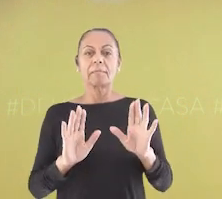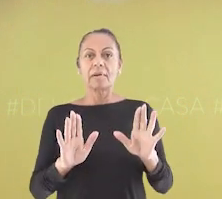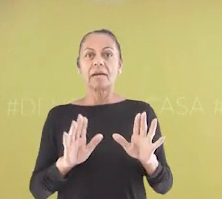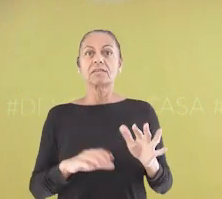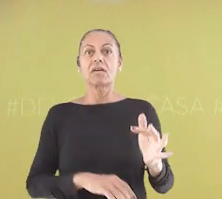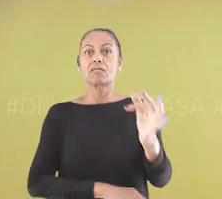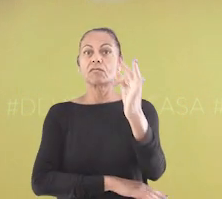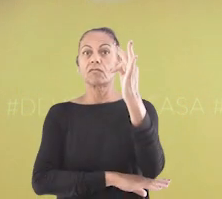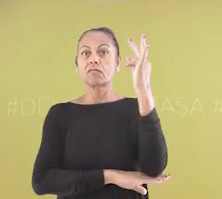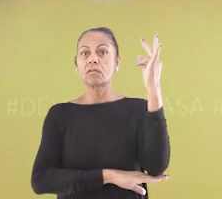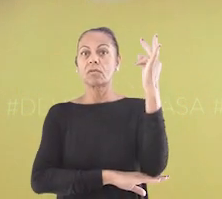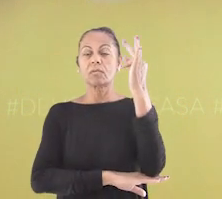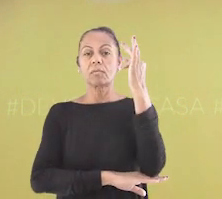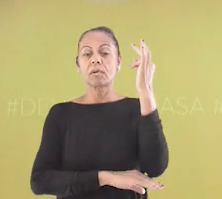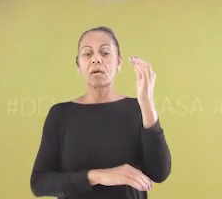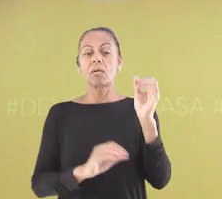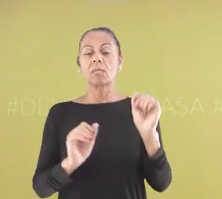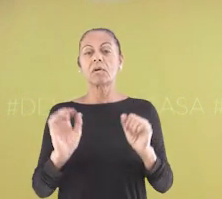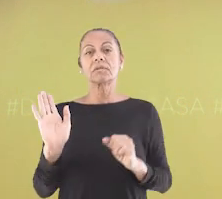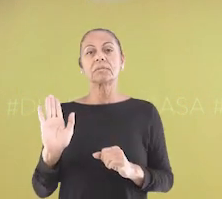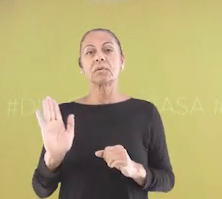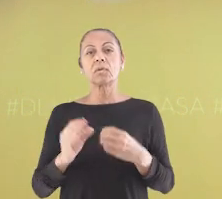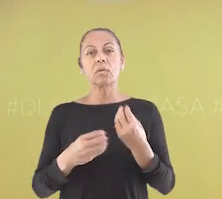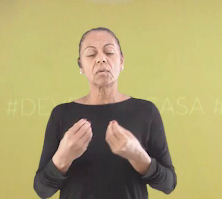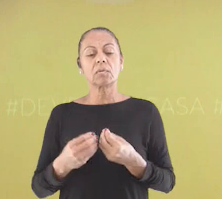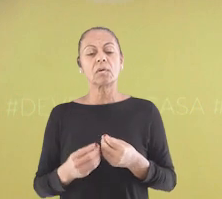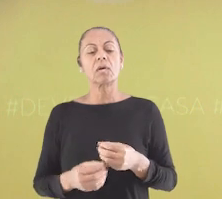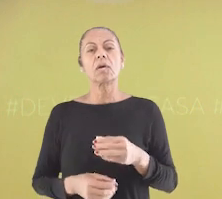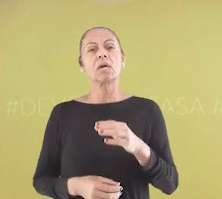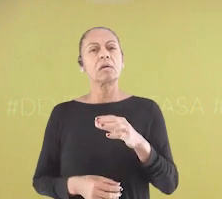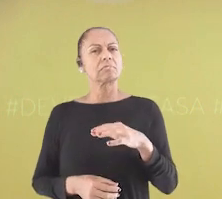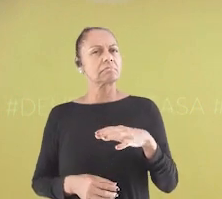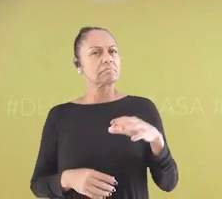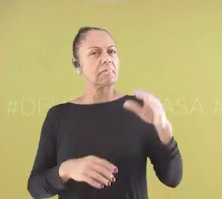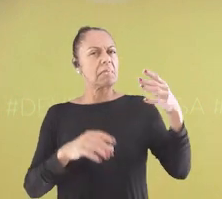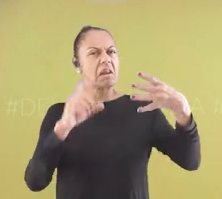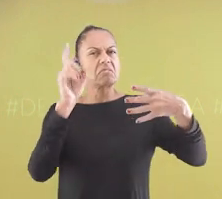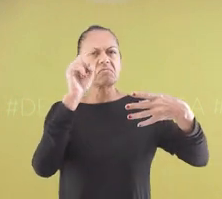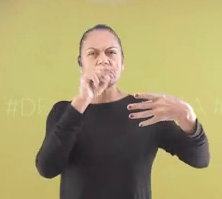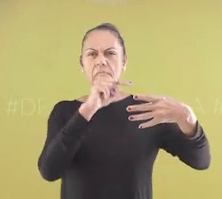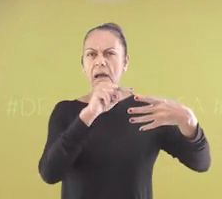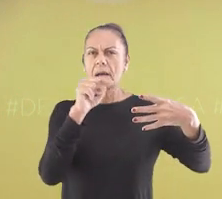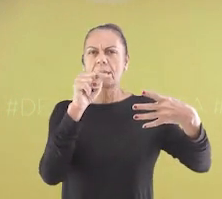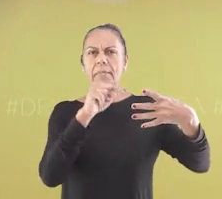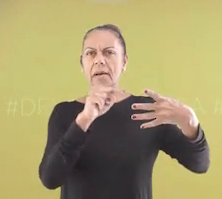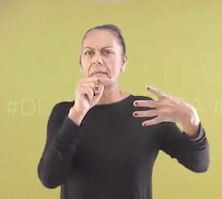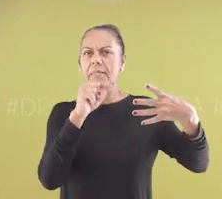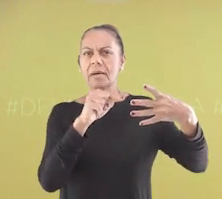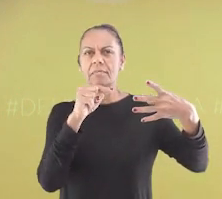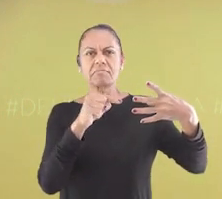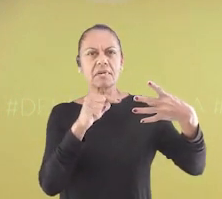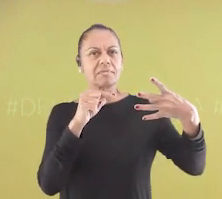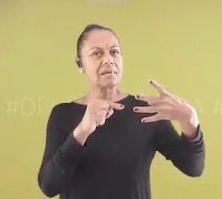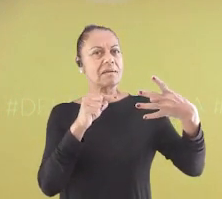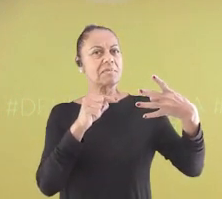carta. Em casos mais formais, podemos utilizar despedidas como